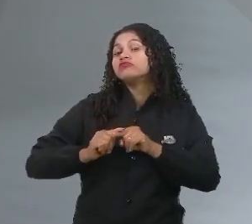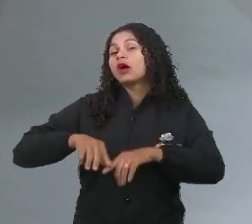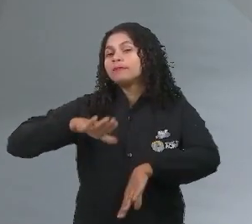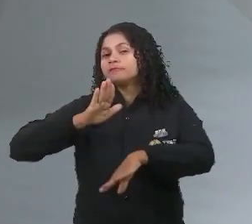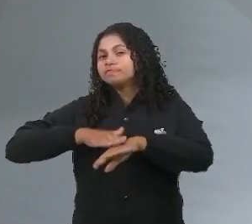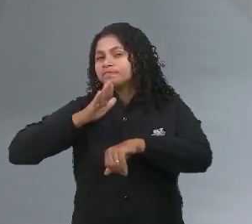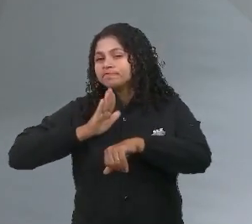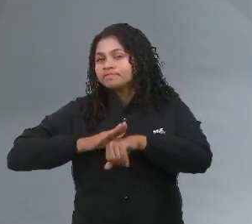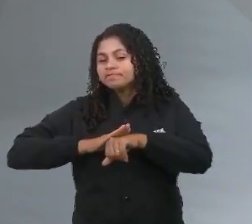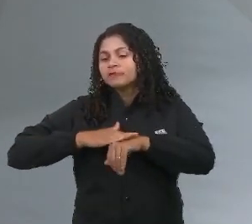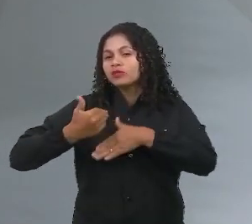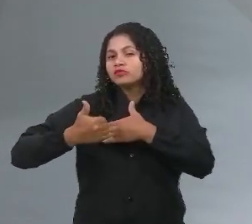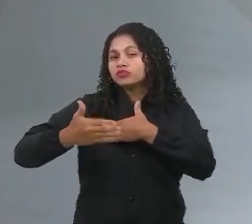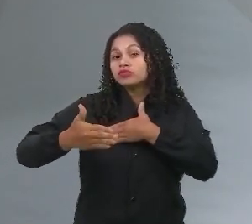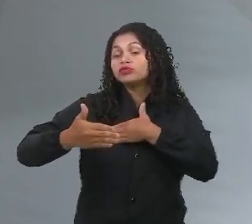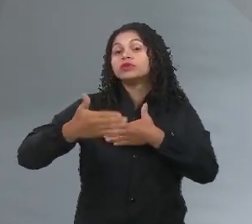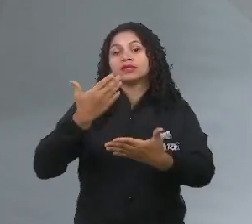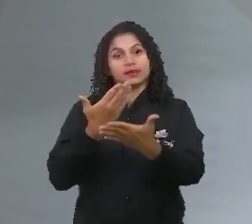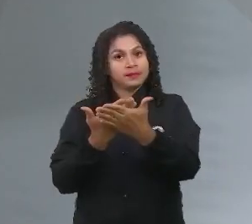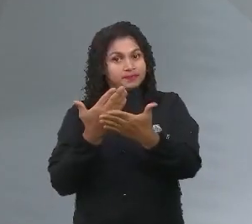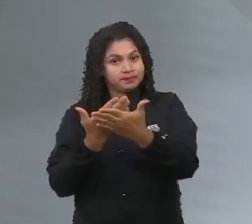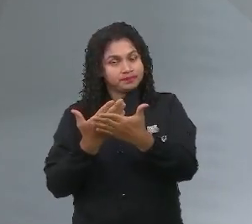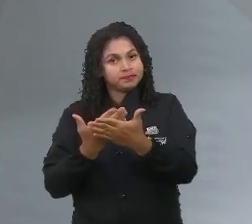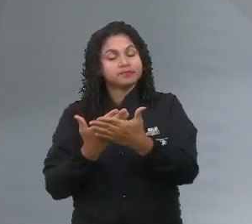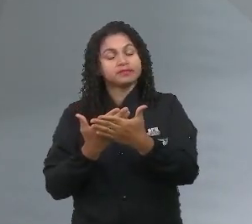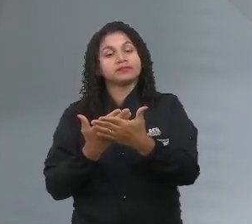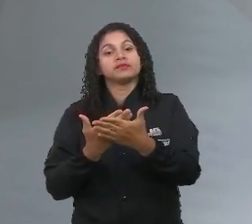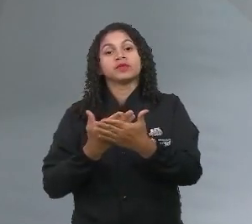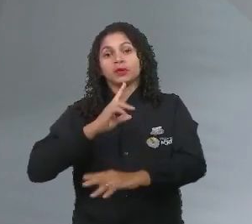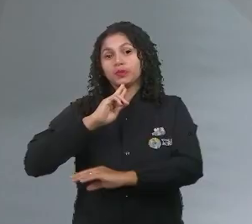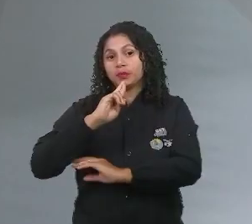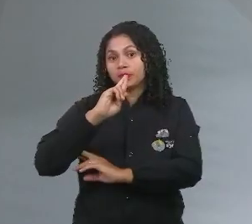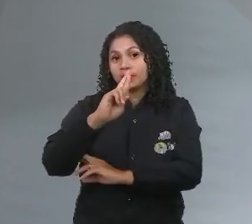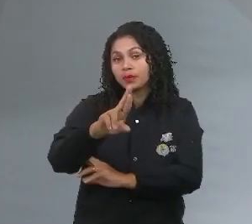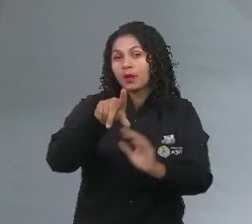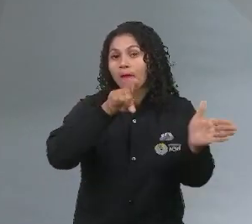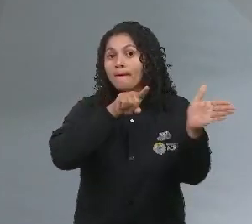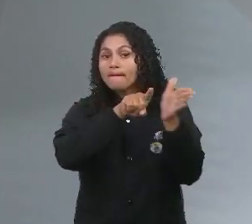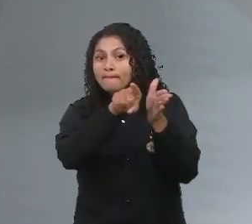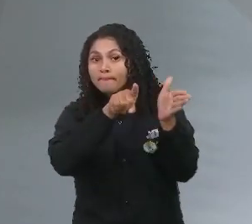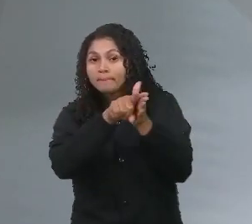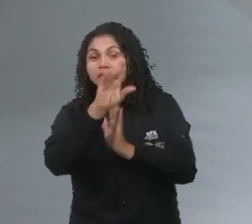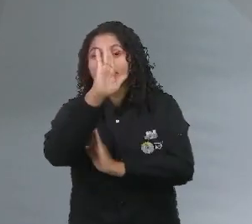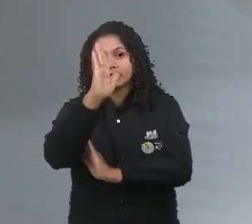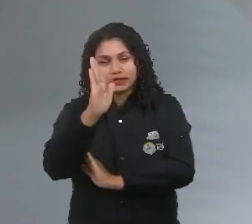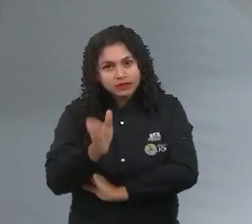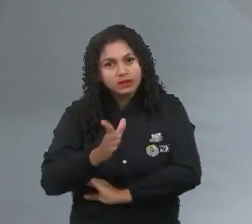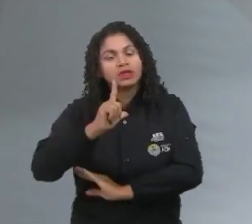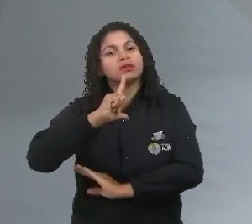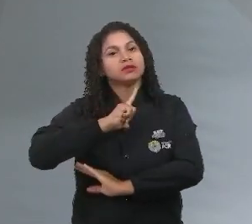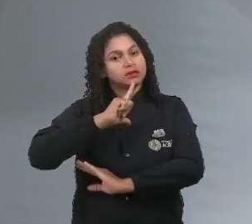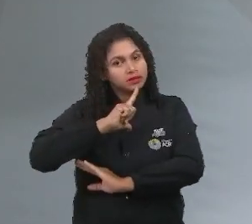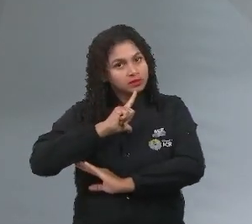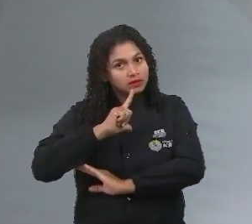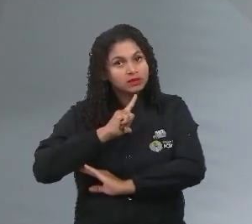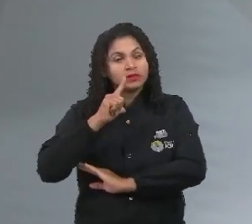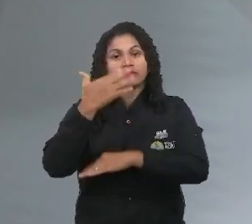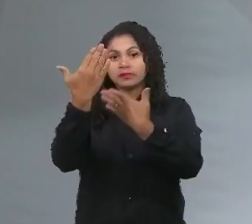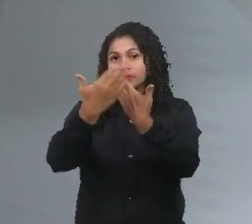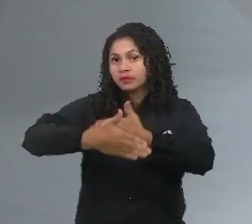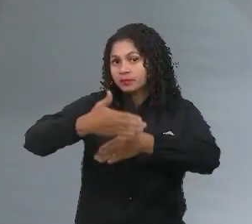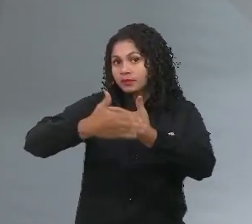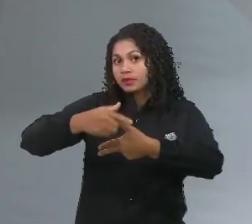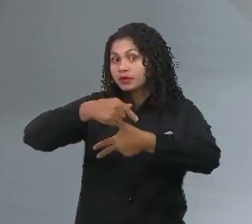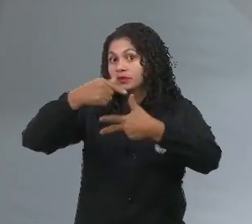ao longo desta videoaula. Eu estarei resolvendo questões que já se fizeram presentes em